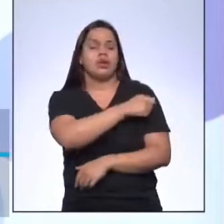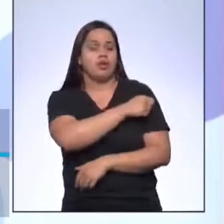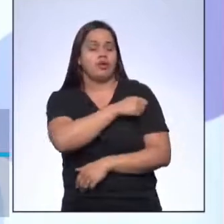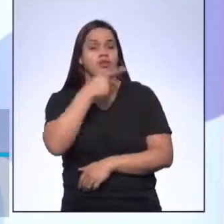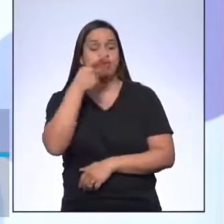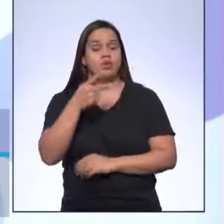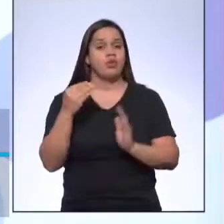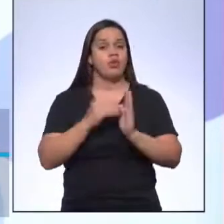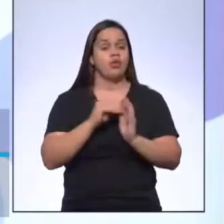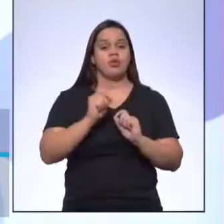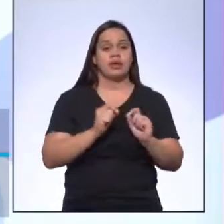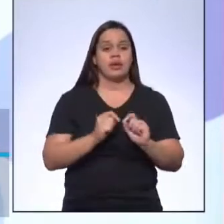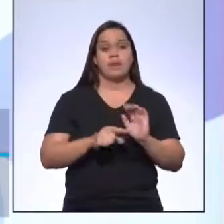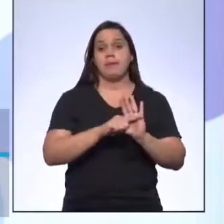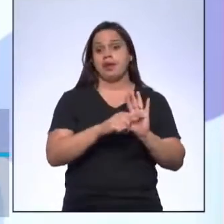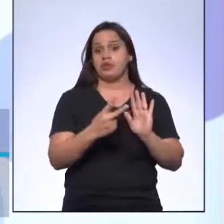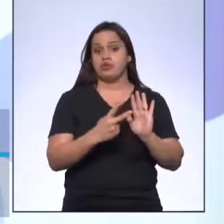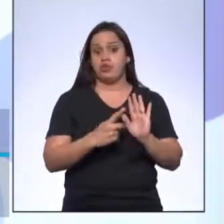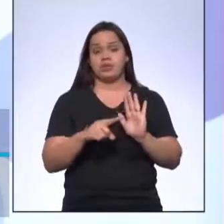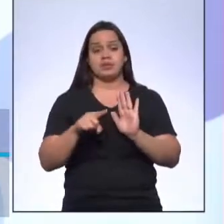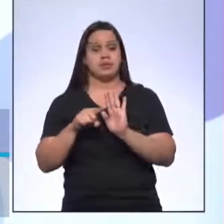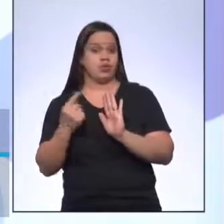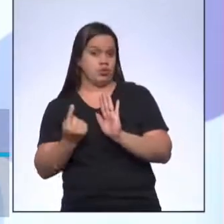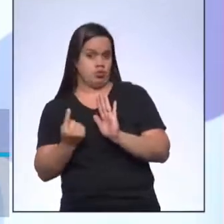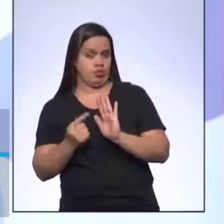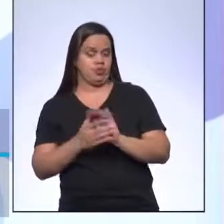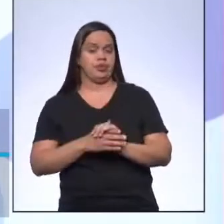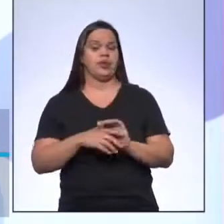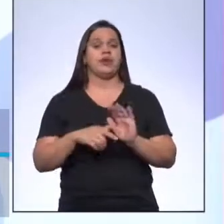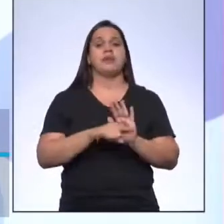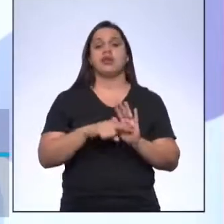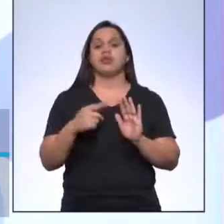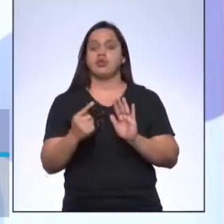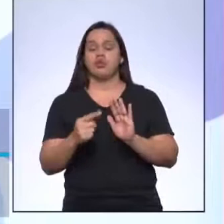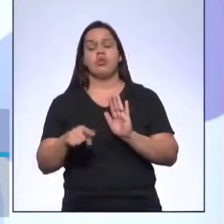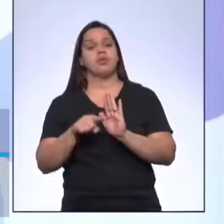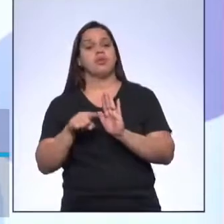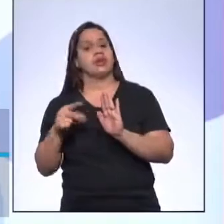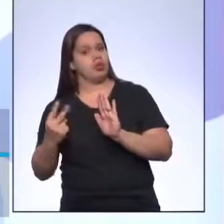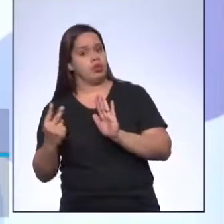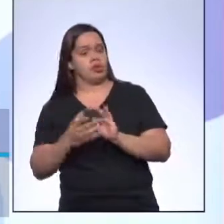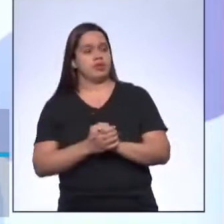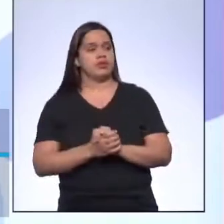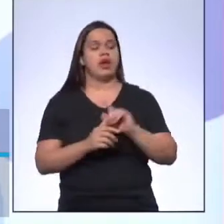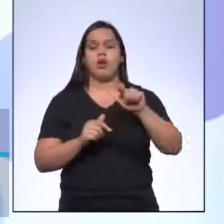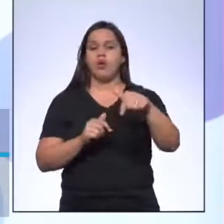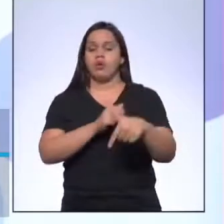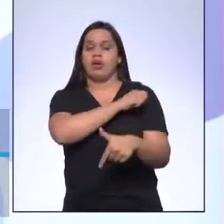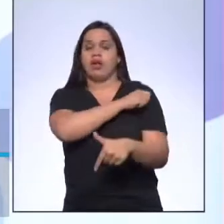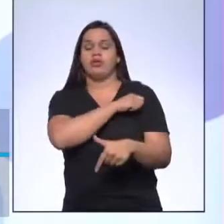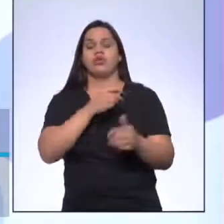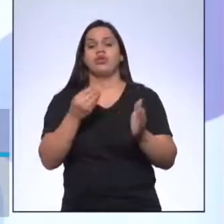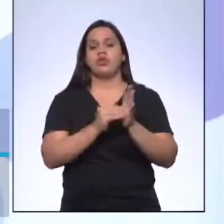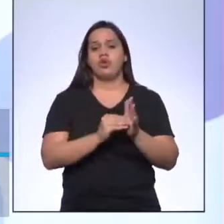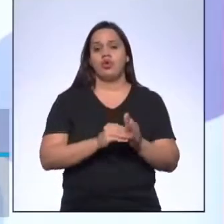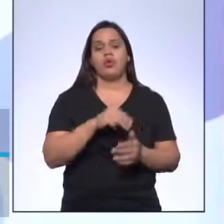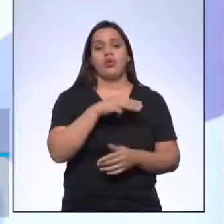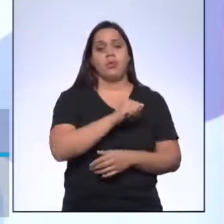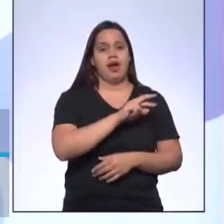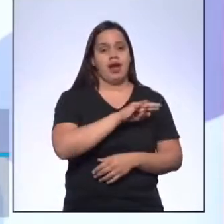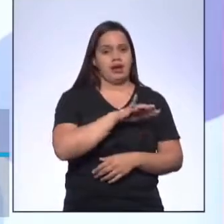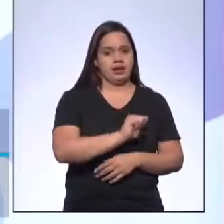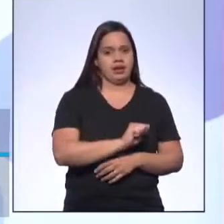menos 2 e 1 - 1 e 2 a Maria Eduarda -